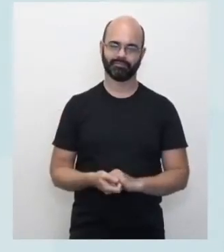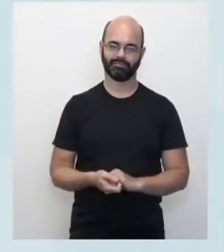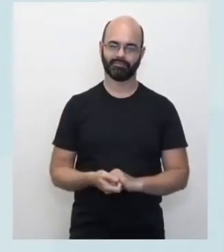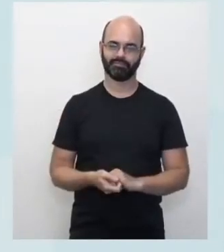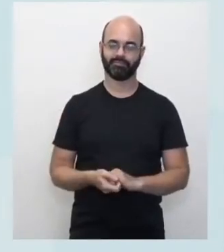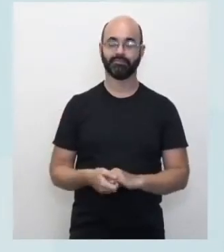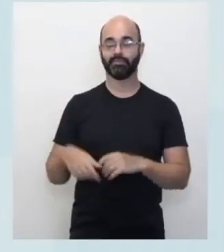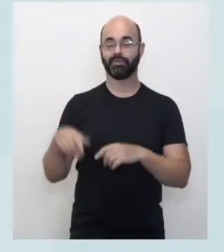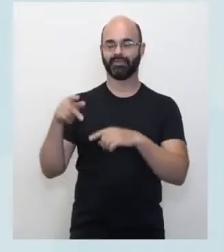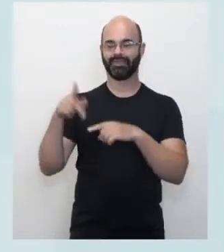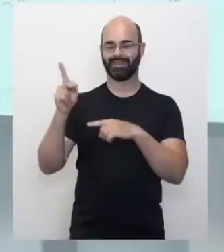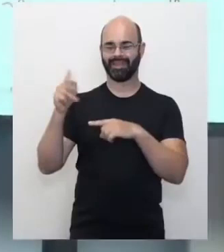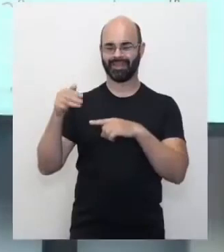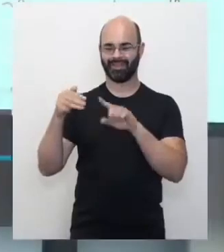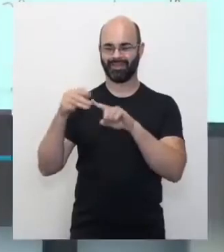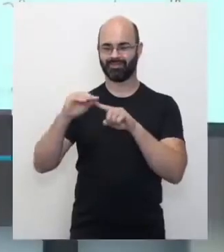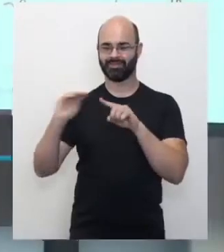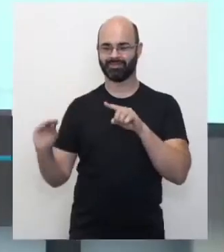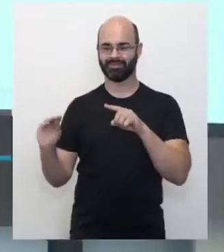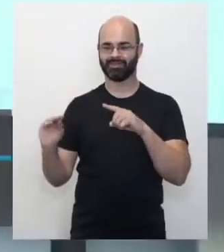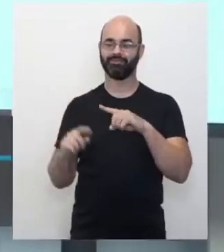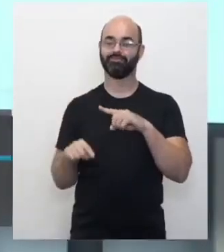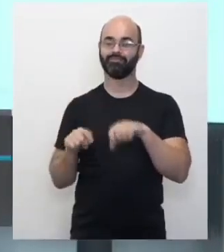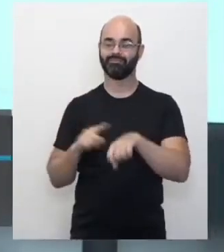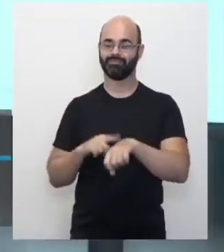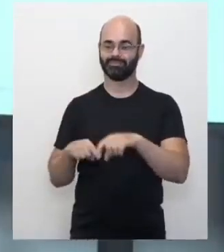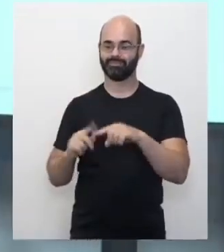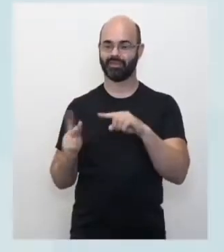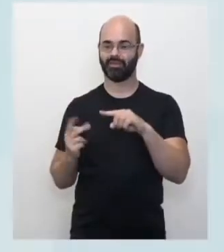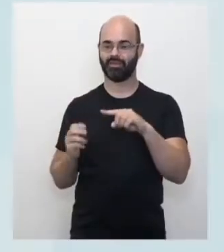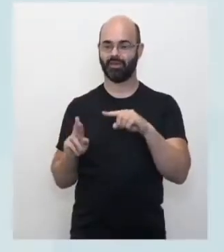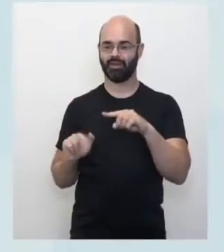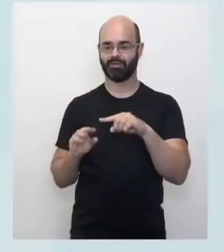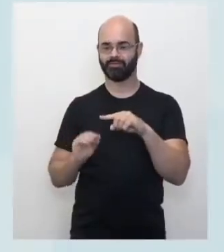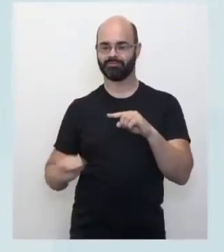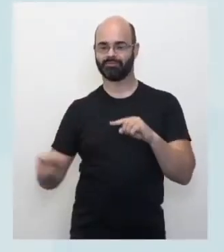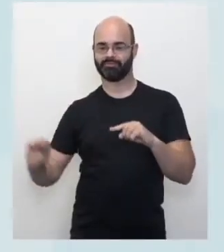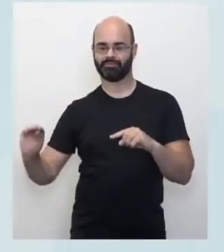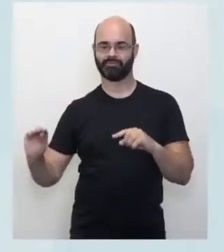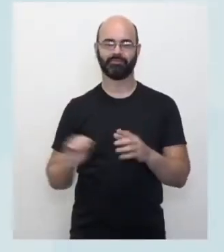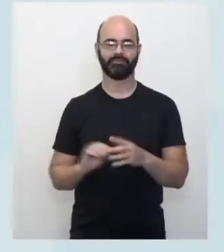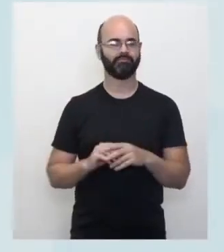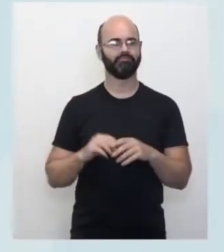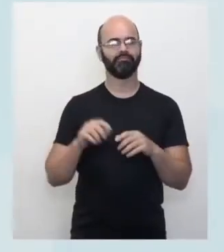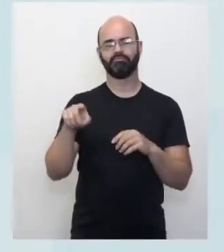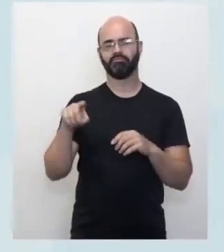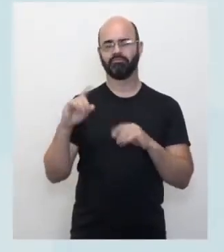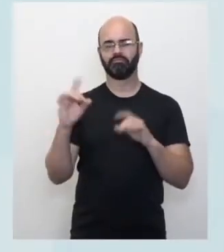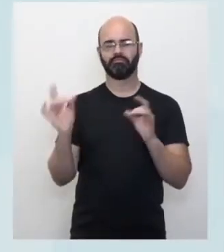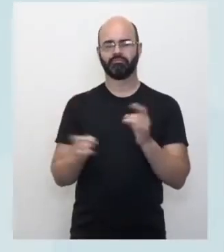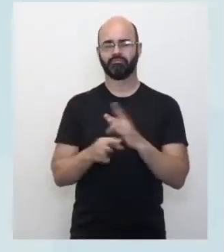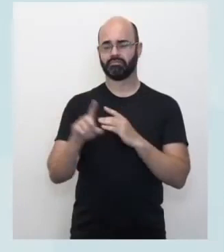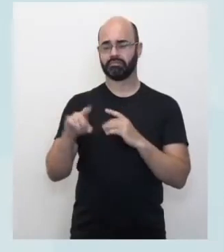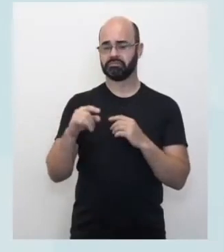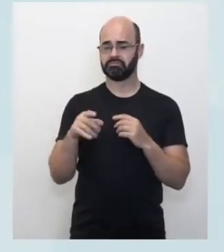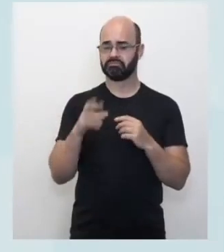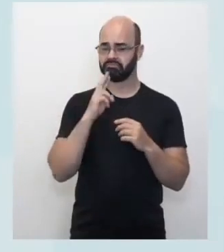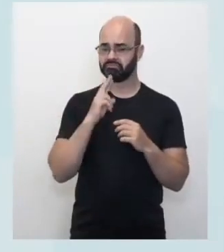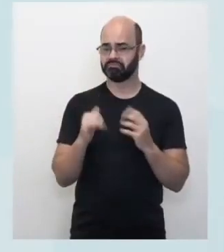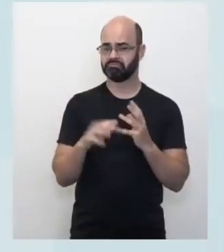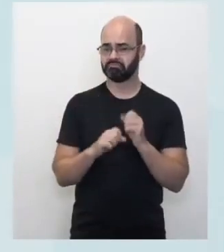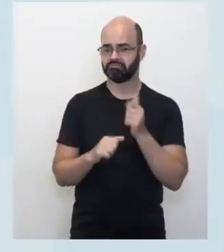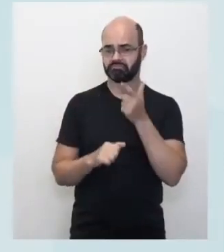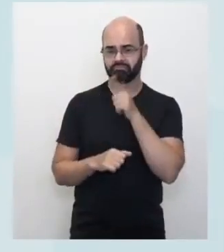85,4 quilômetros por hora. Tudo bem? Tá aqui a resolução para vocês, para quem quiser anotar, caso não tenha acertado, espero que tenha tirado a